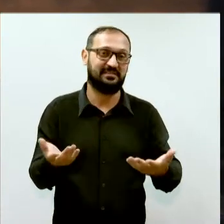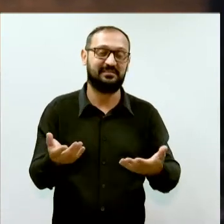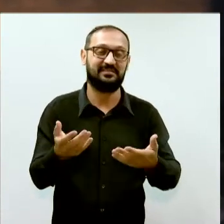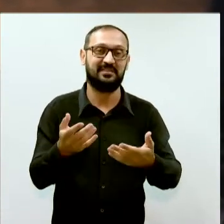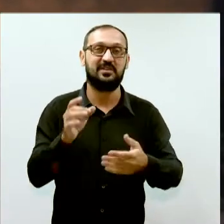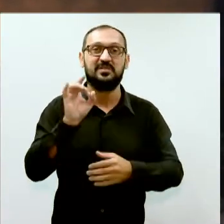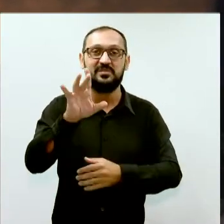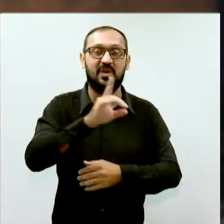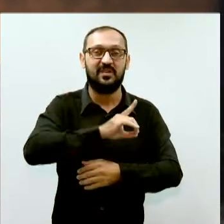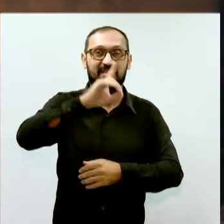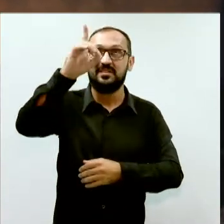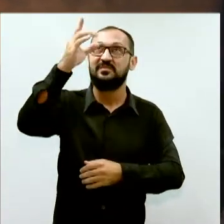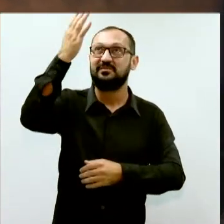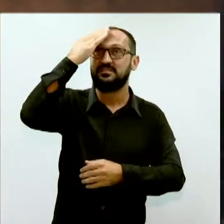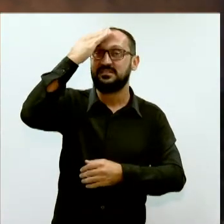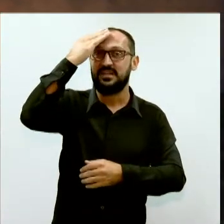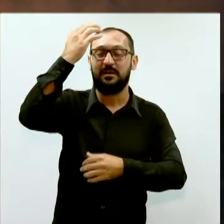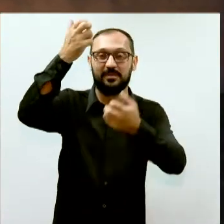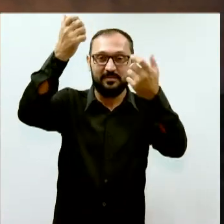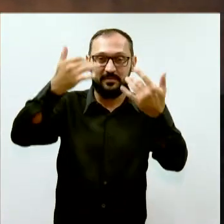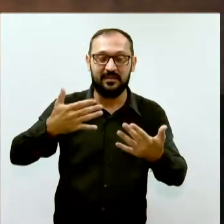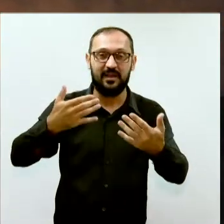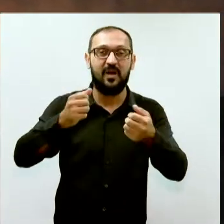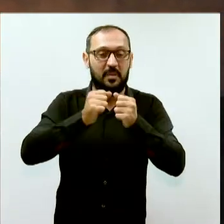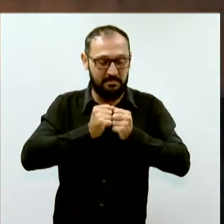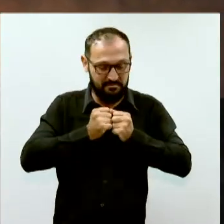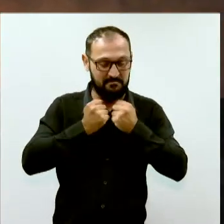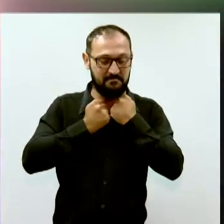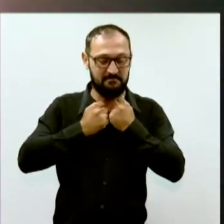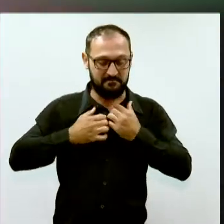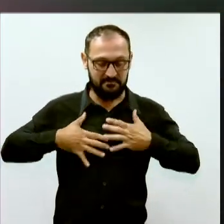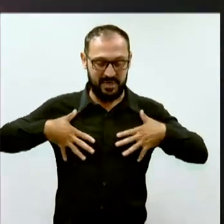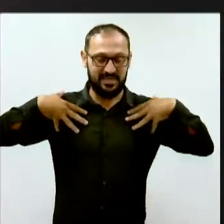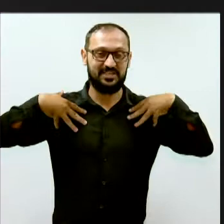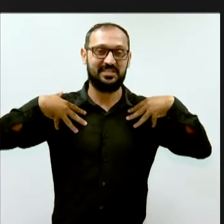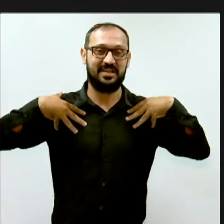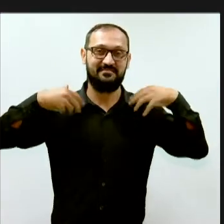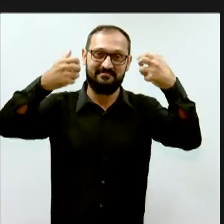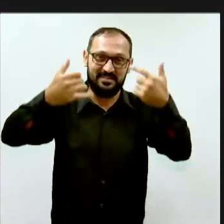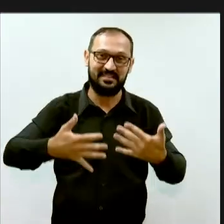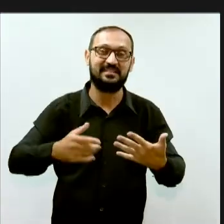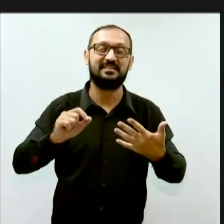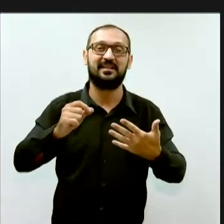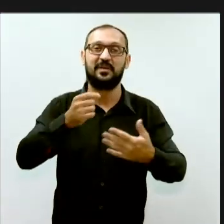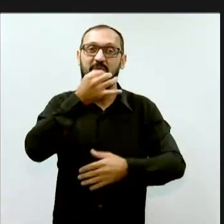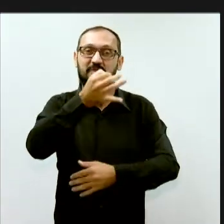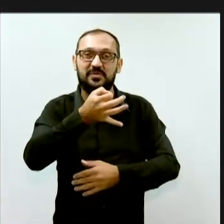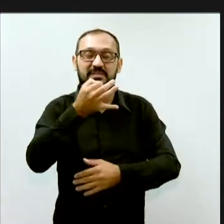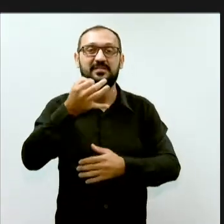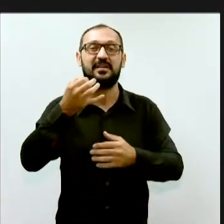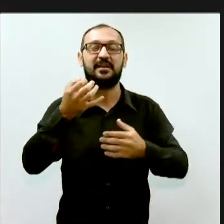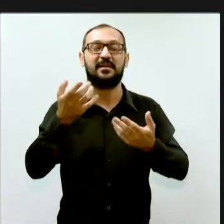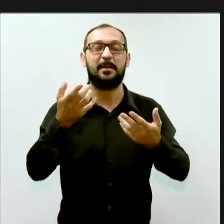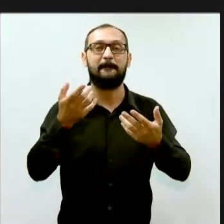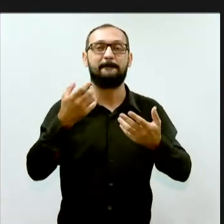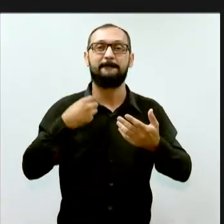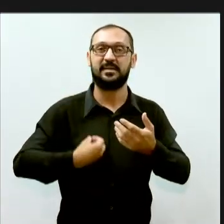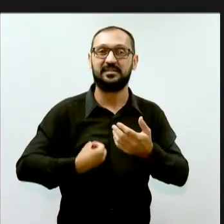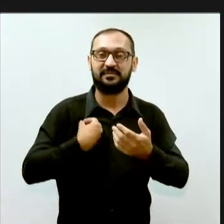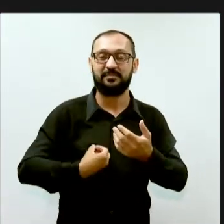concretizado. Somente Deus para explicar, somente o pajé para explicar isso. Então, ser indicado, fazer